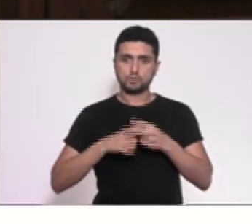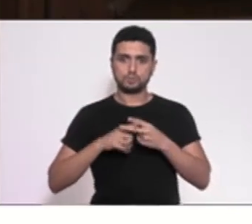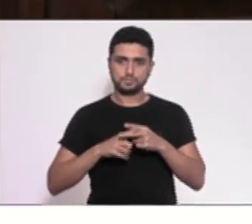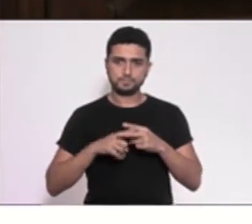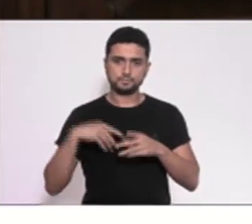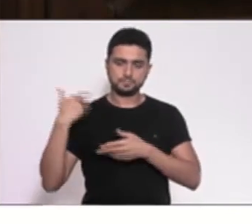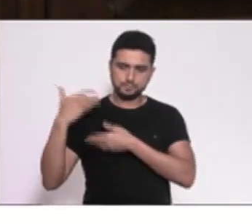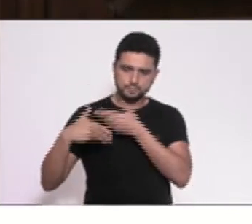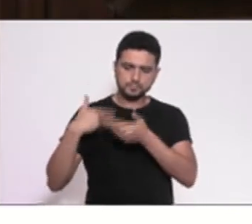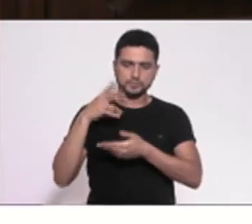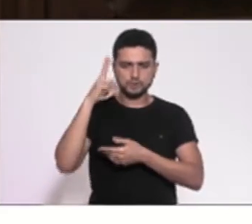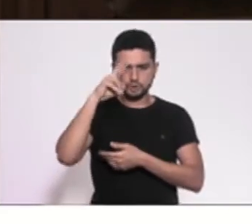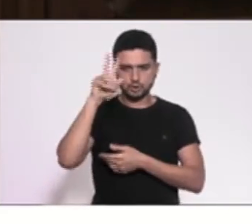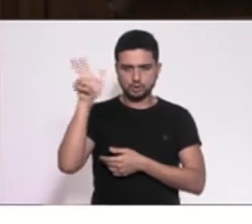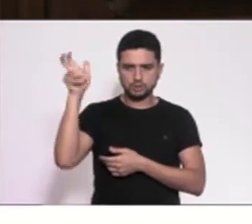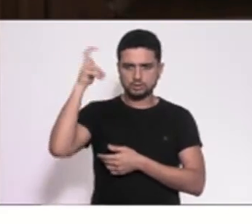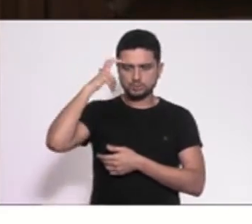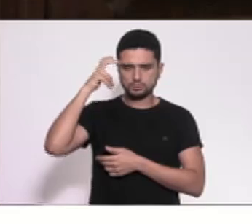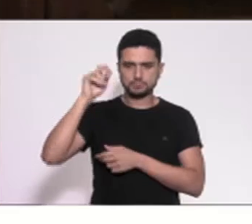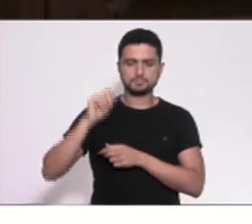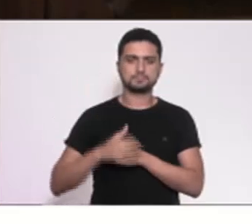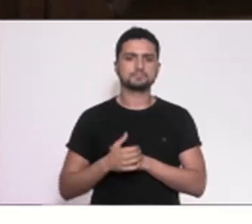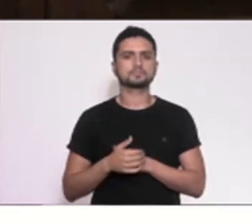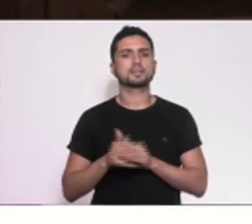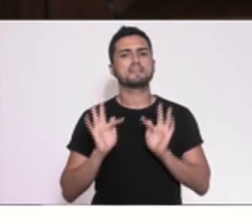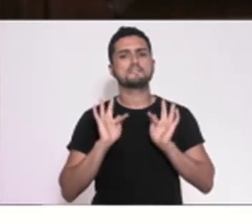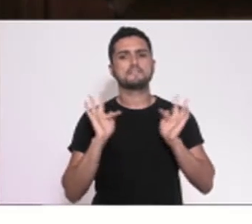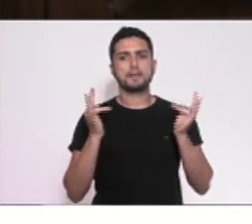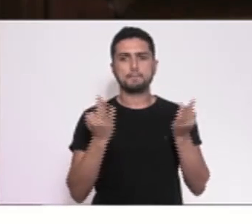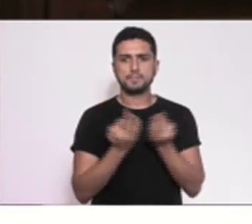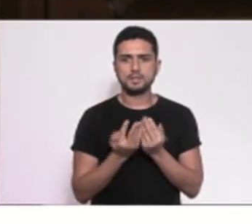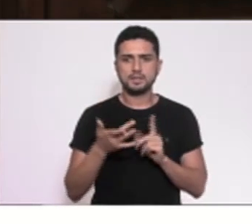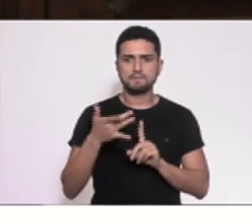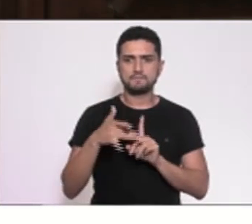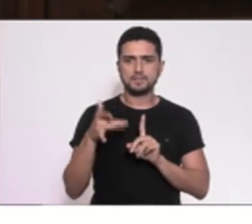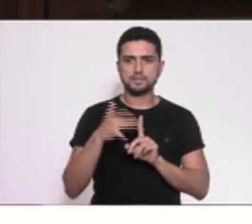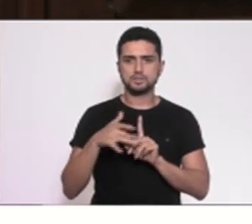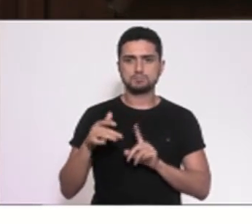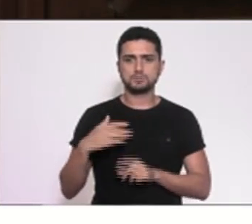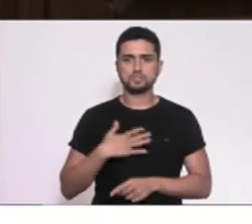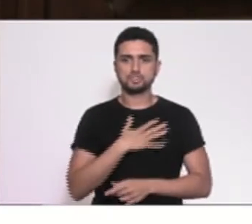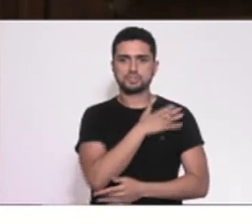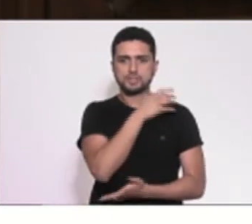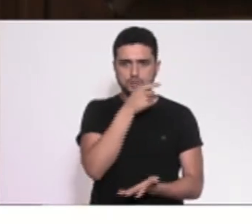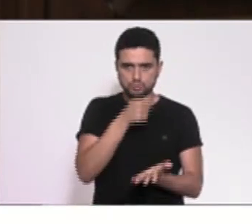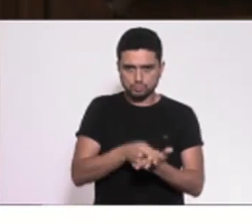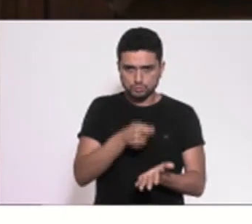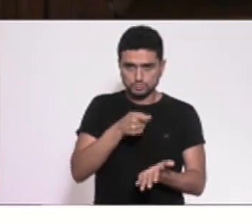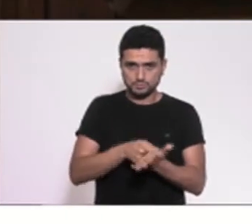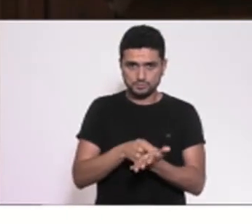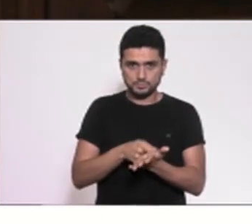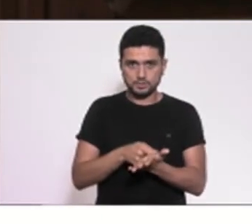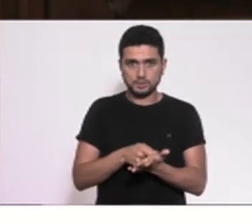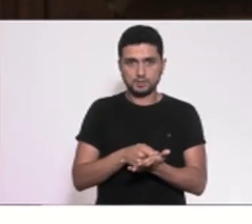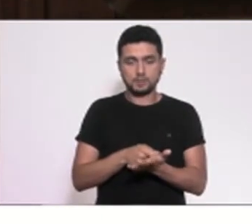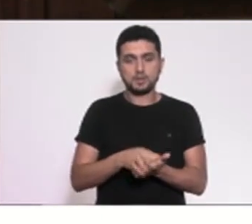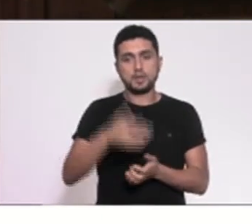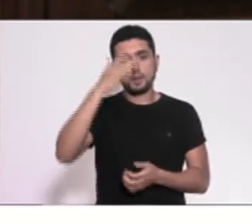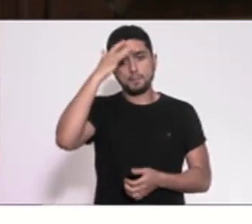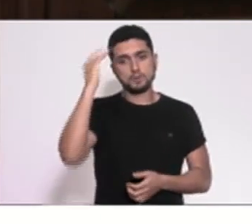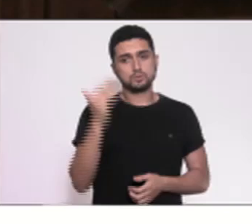familiares, filhos, enfim, familiares das vítimas da ditadura, sejam aqueles que foram